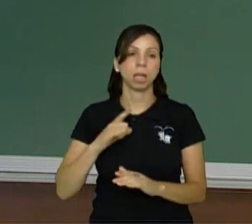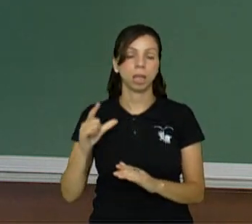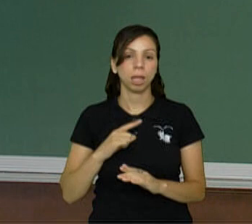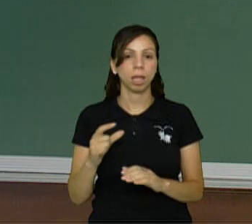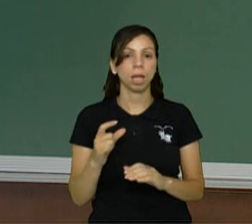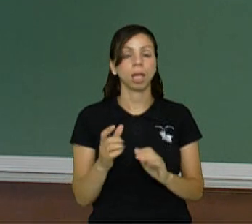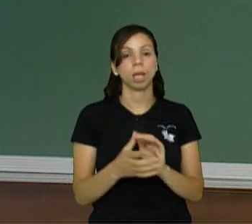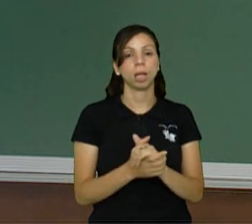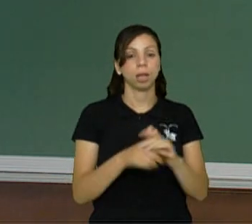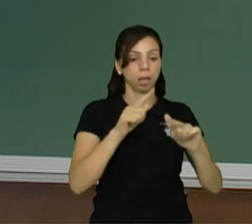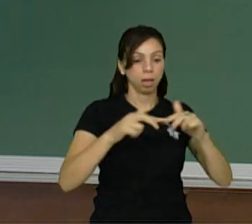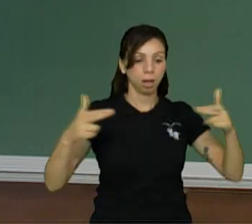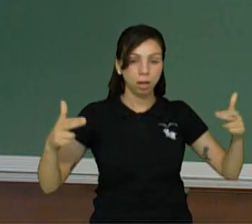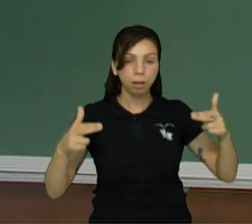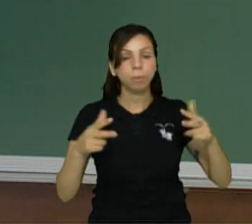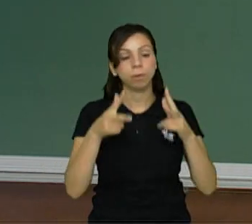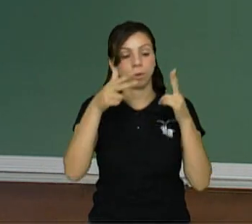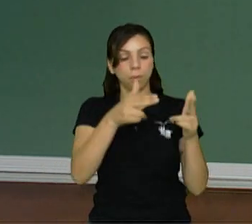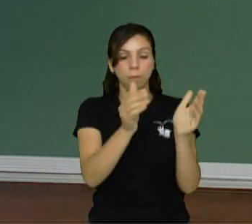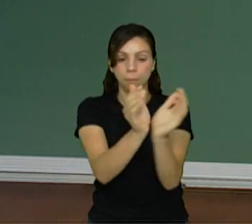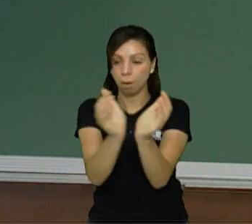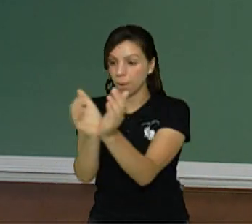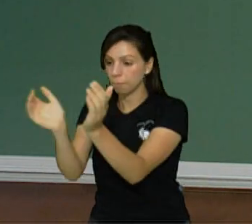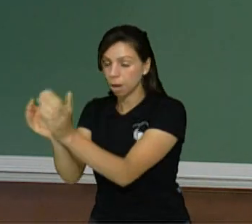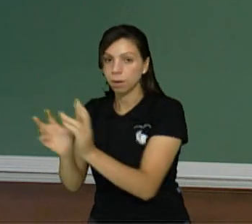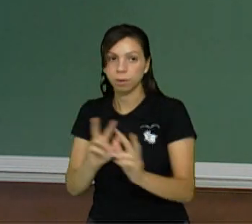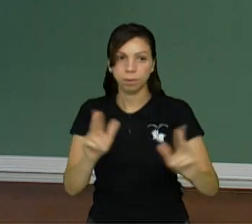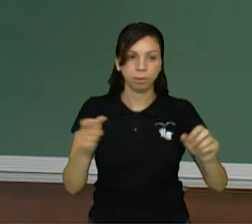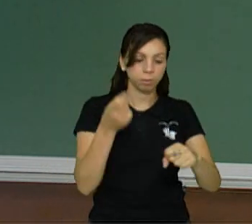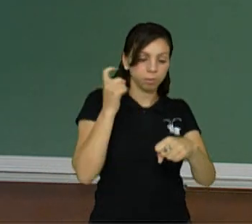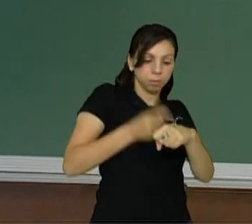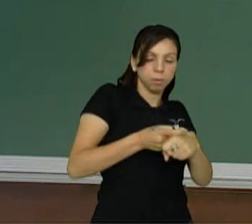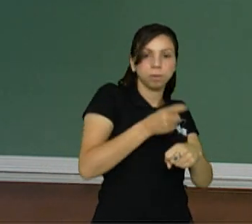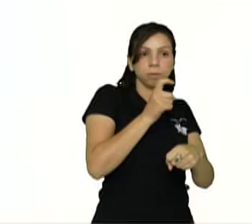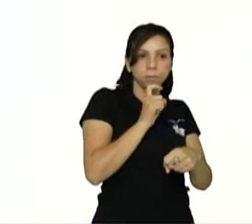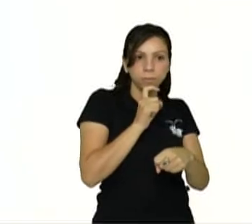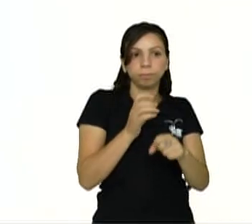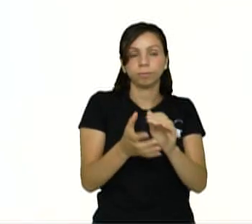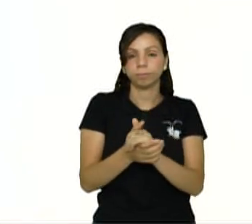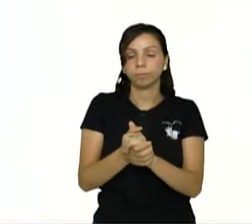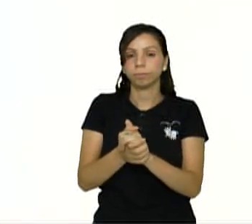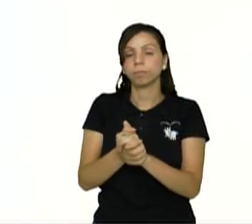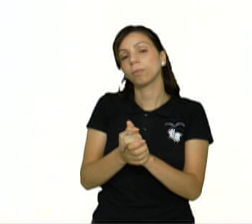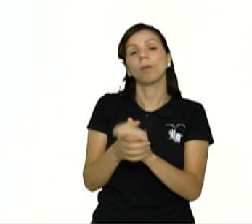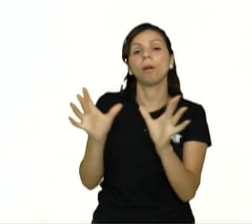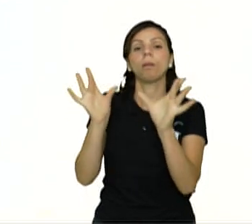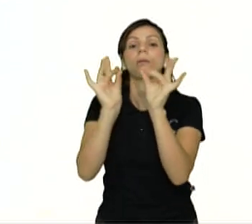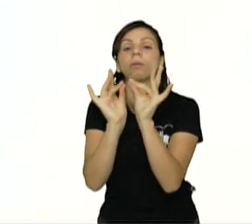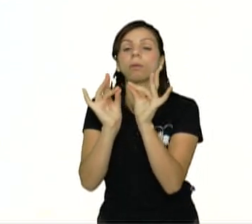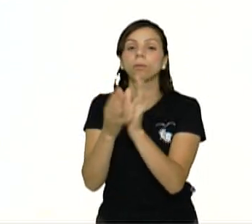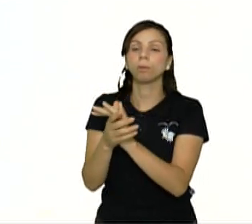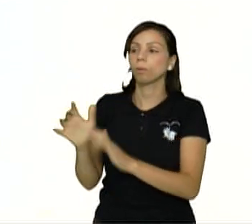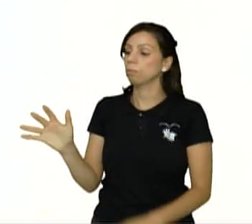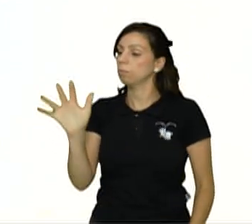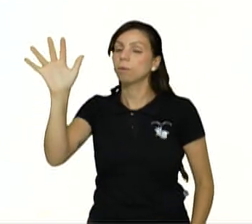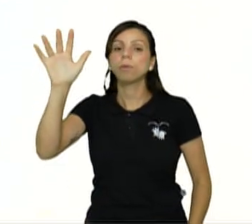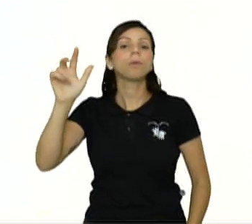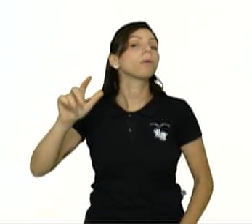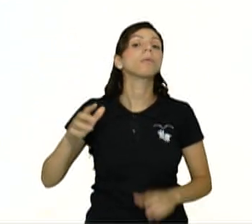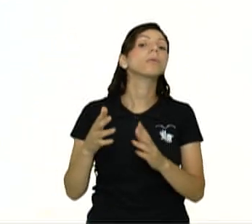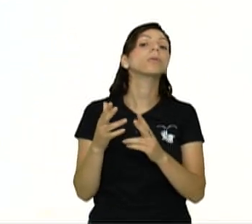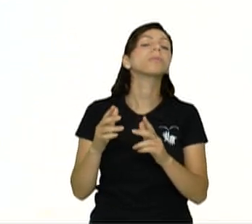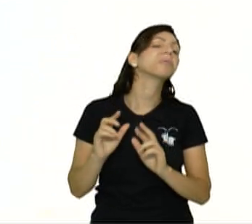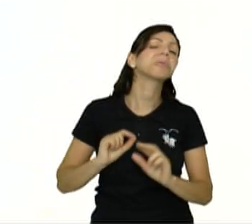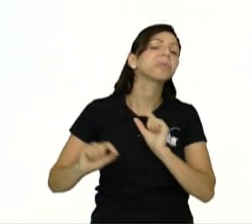mas em 3 estados, né? Olha só, vamos pensar no estado sólido, no estado líquido, no estado gasoso? Pessoal, o que muda? Muda a